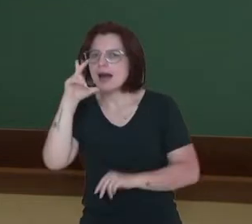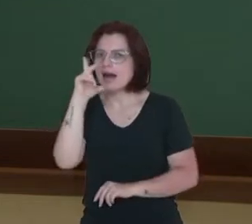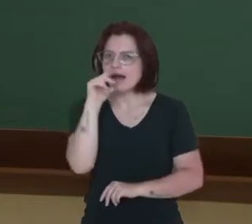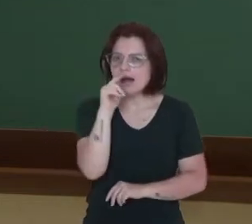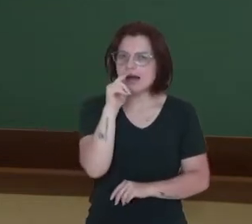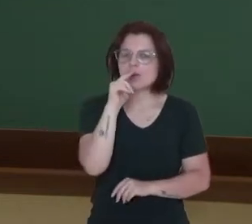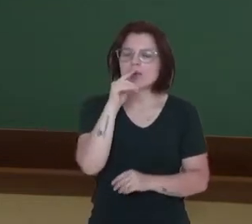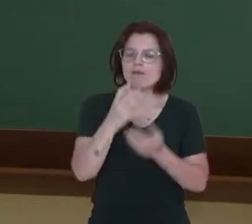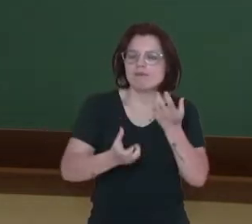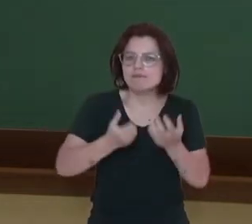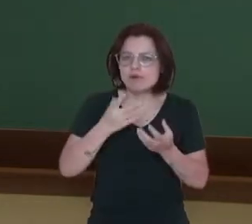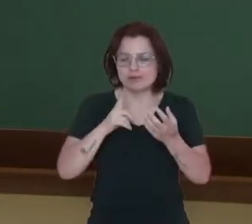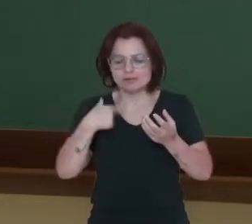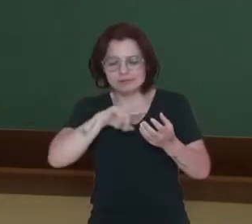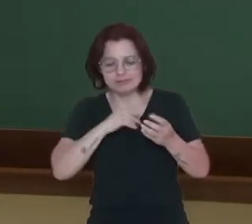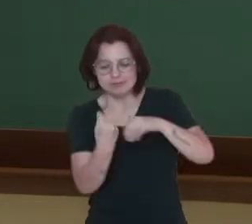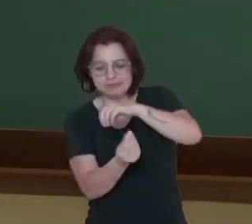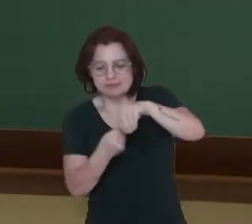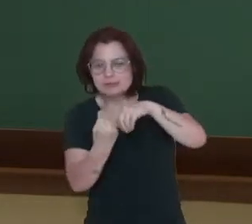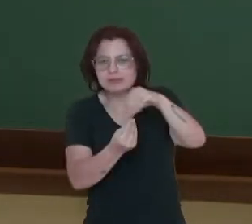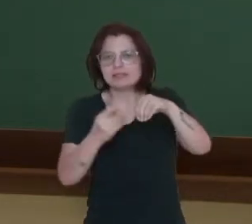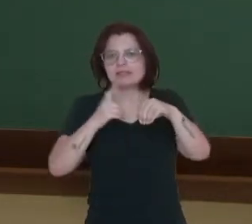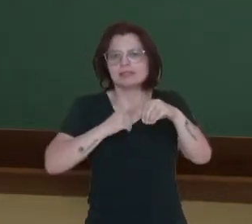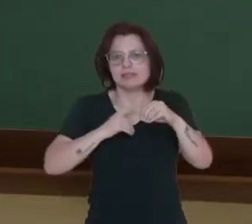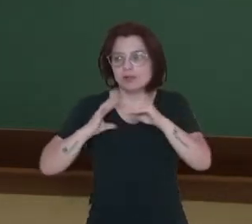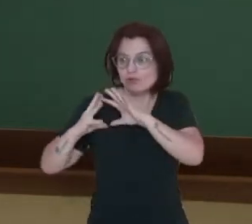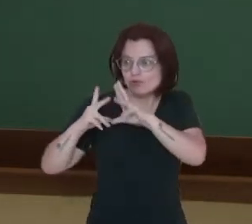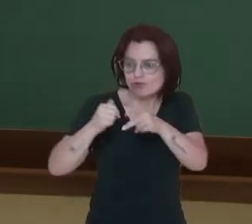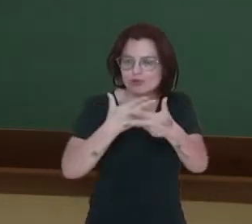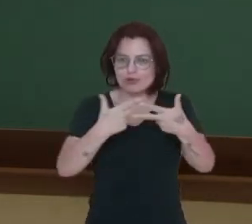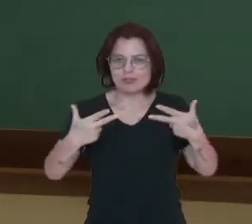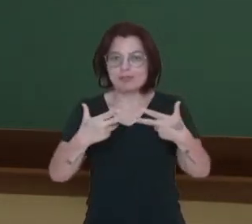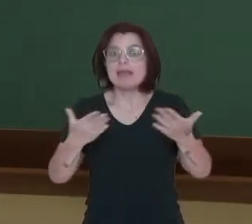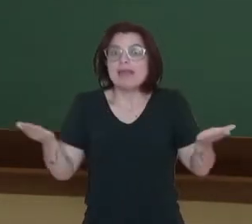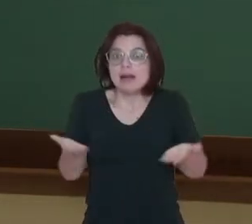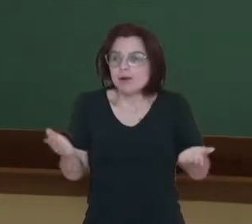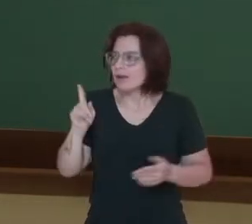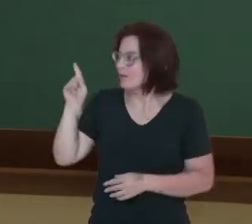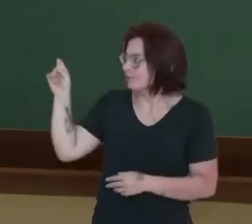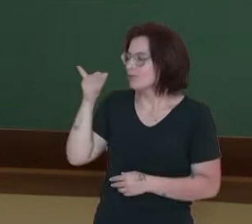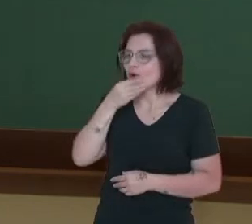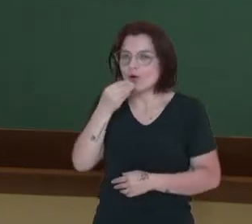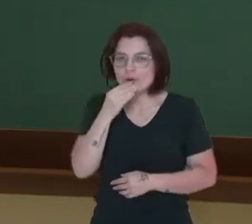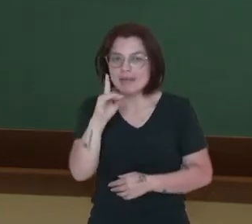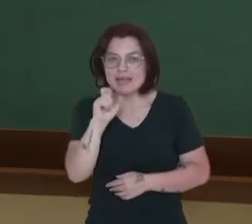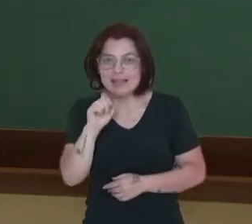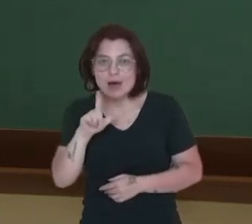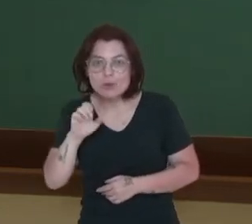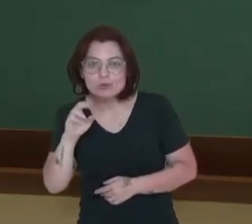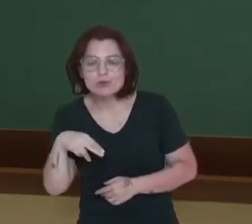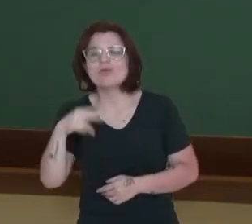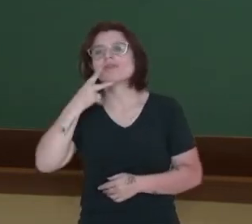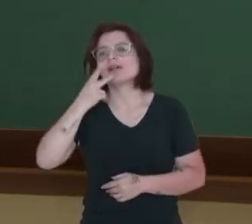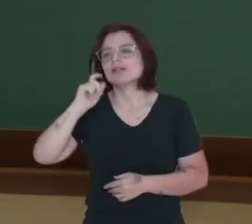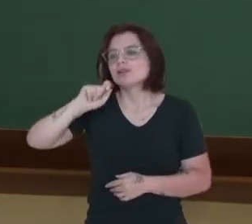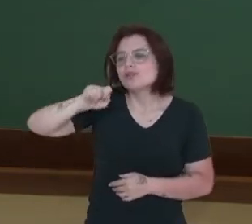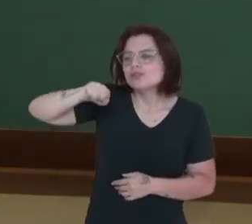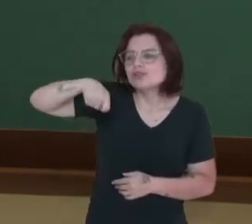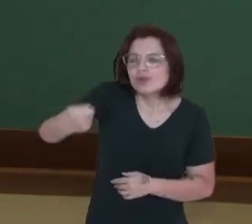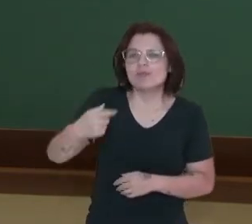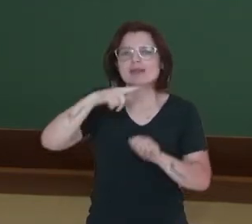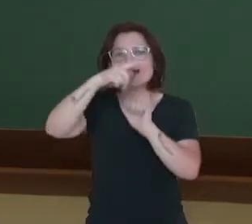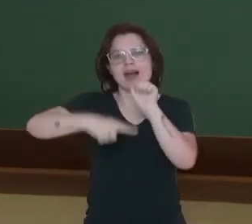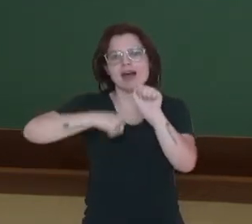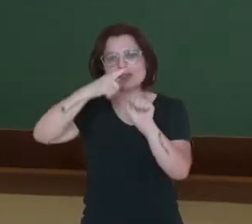da Terra. E aí, quando a gente chega aqui na parte do Dalton, a gente tem a primeira teoria atômica moderna, e aí vai falar sobre o conceito de átomo,